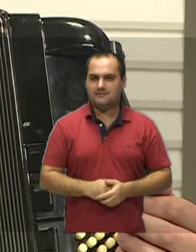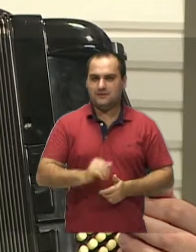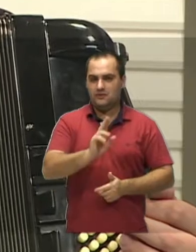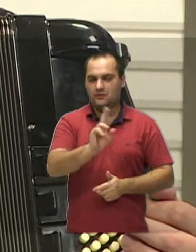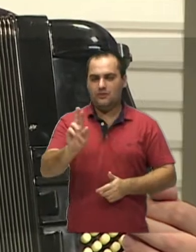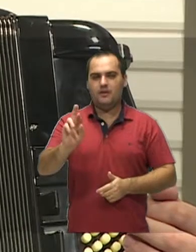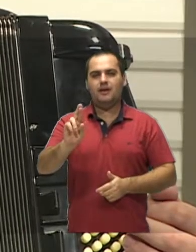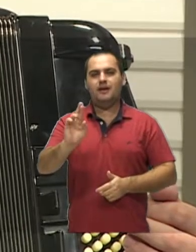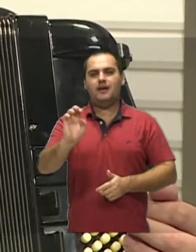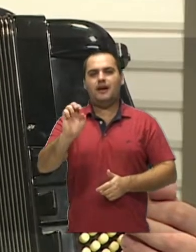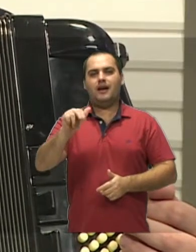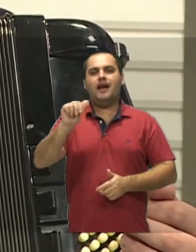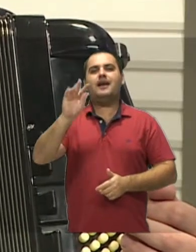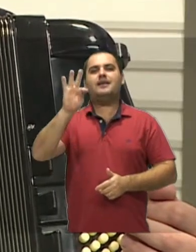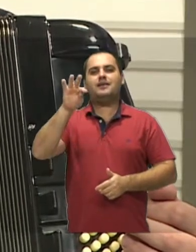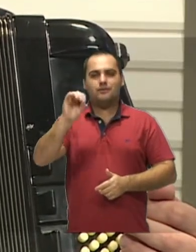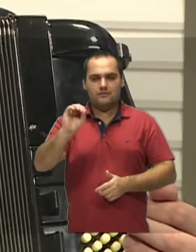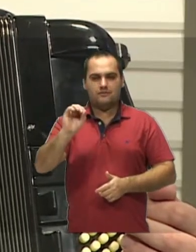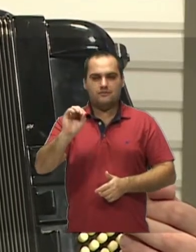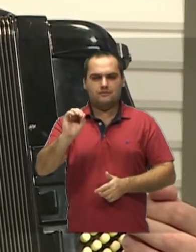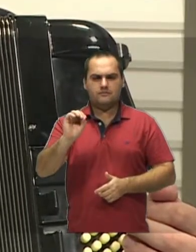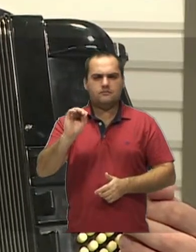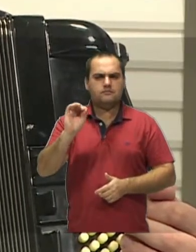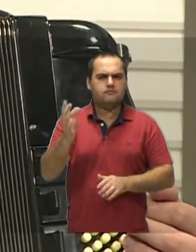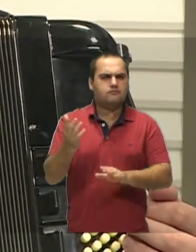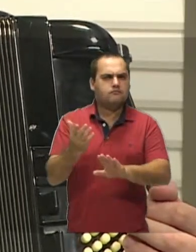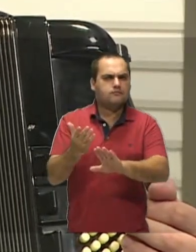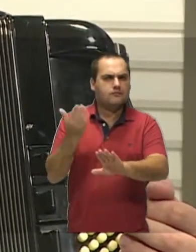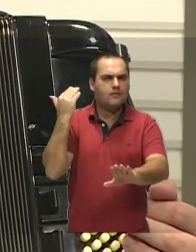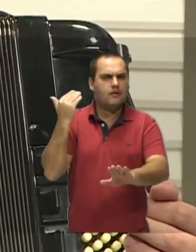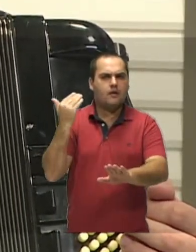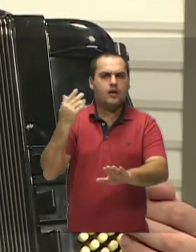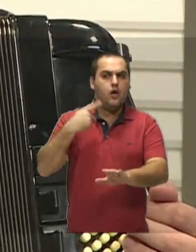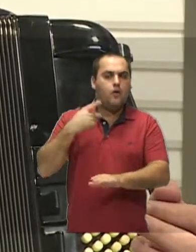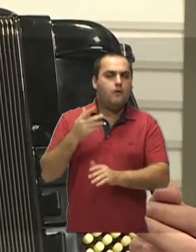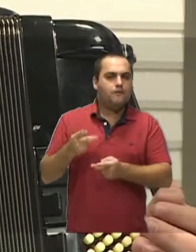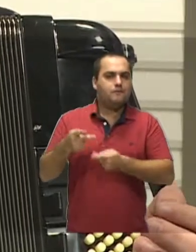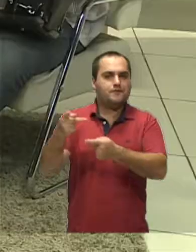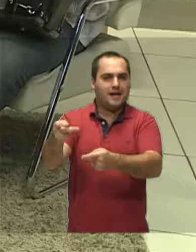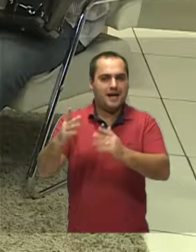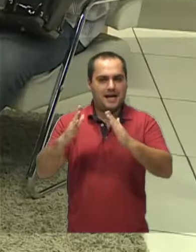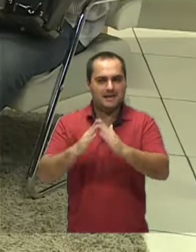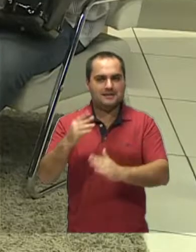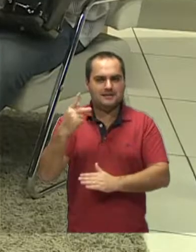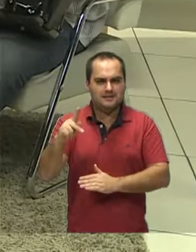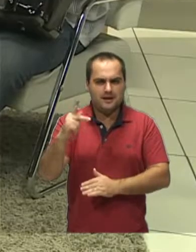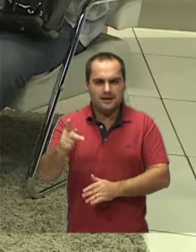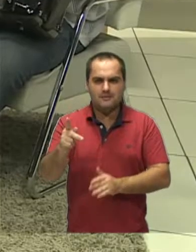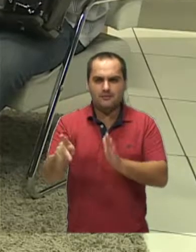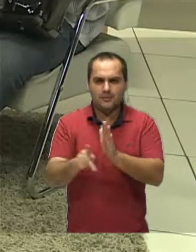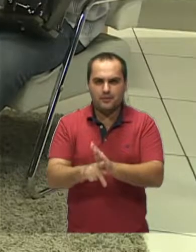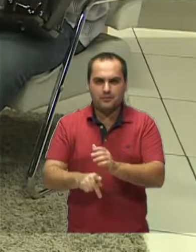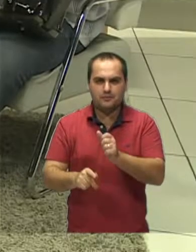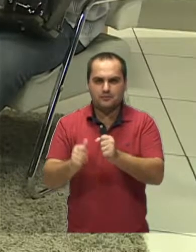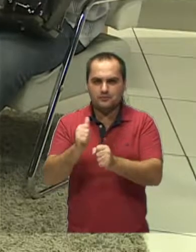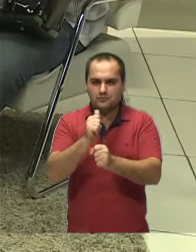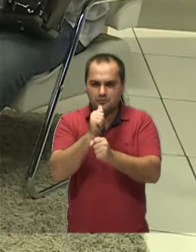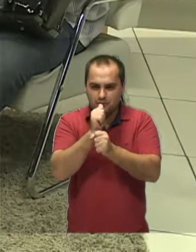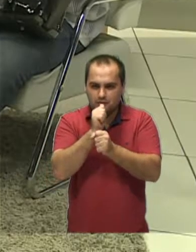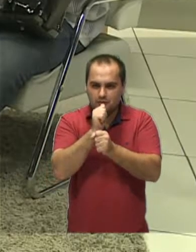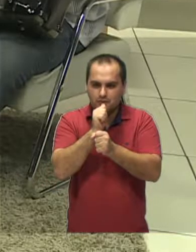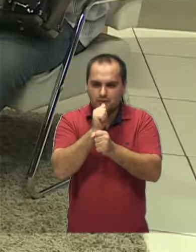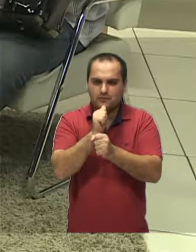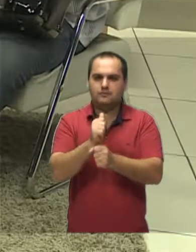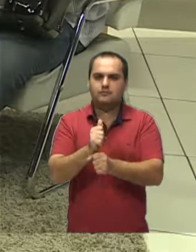Borghetti, a gente teve até há pouco tempo atrás na casa dele lá, tomando chimarrão, fazendo churrasco,